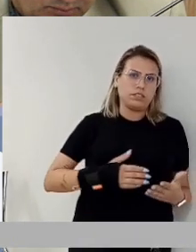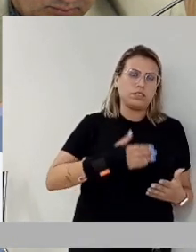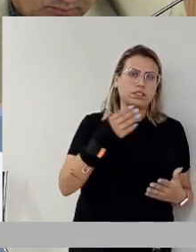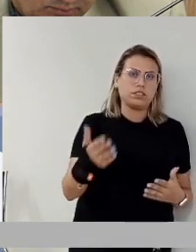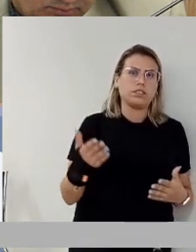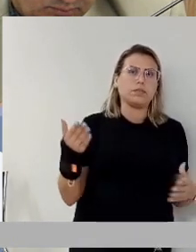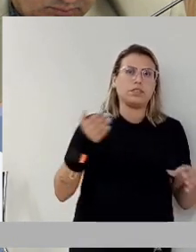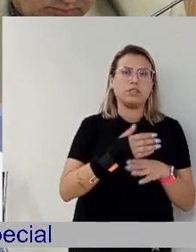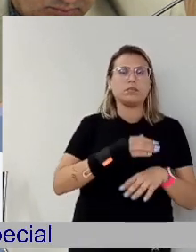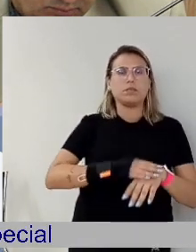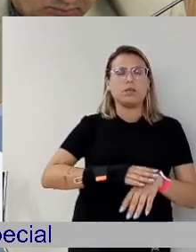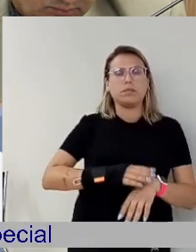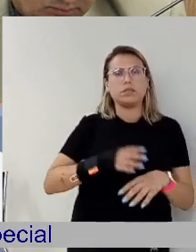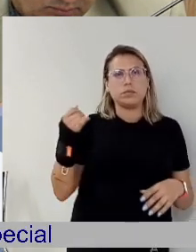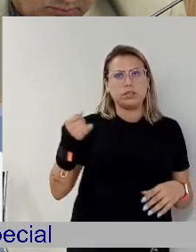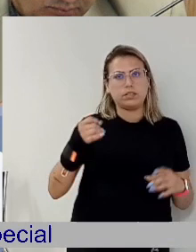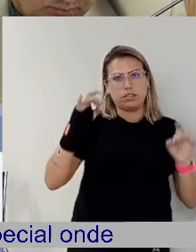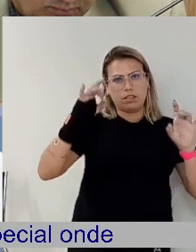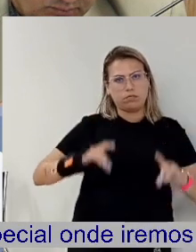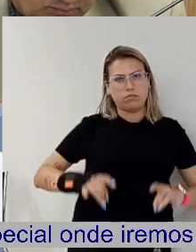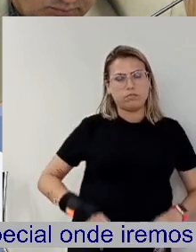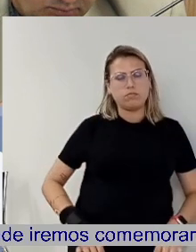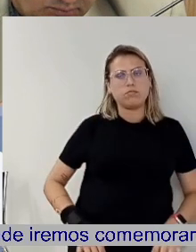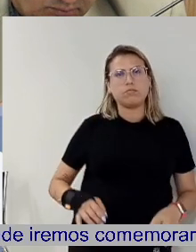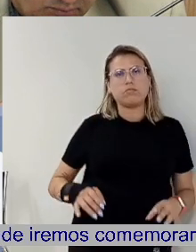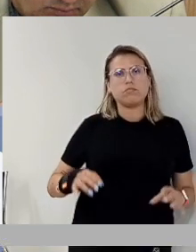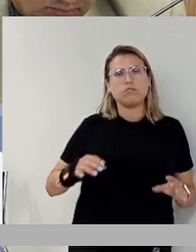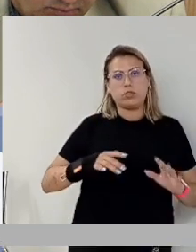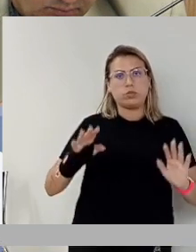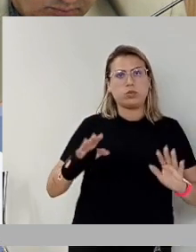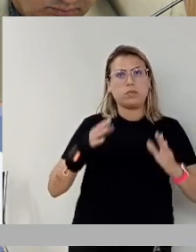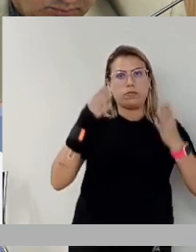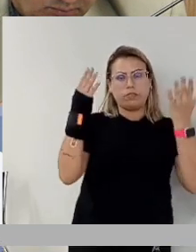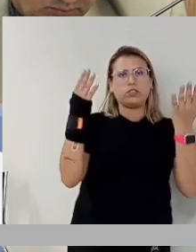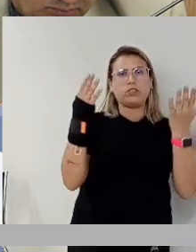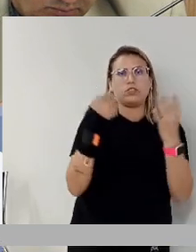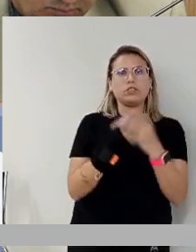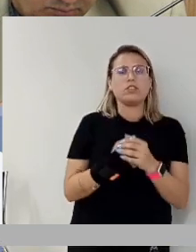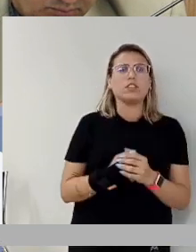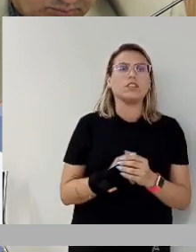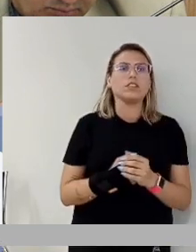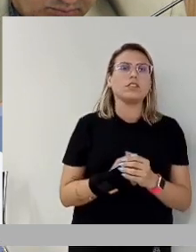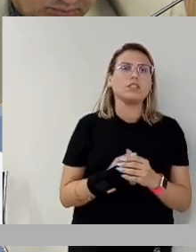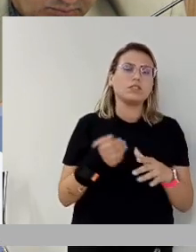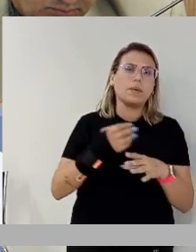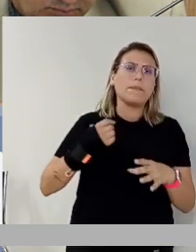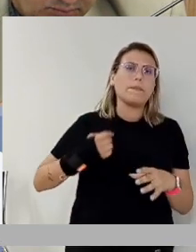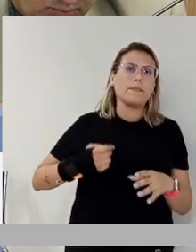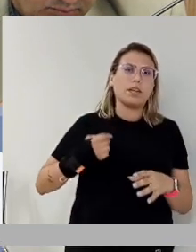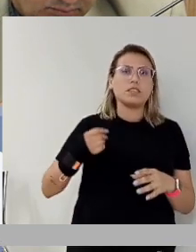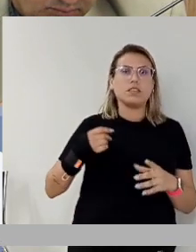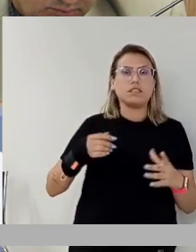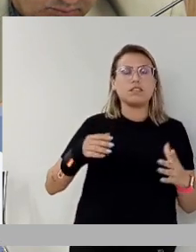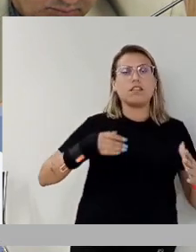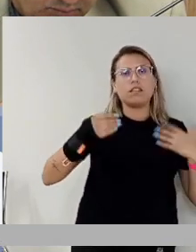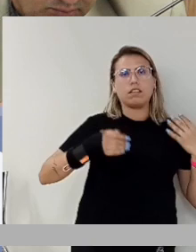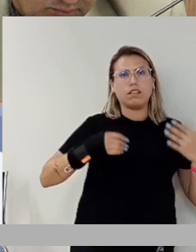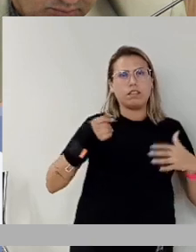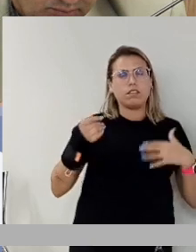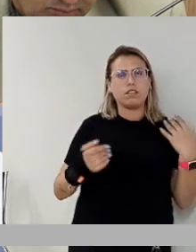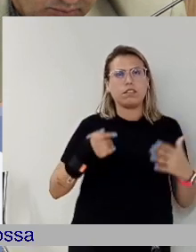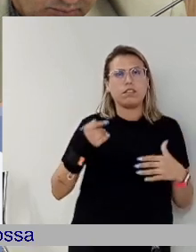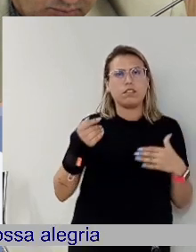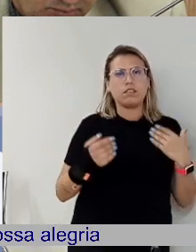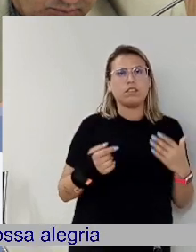momento especial onde iremos comemorar e festejar sua presença será alegria será Nossa